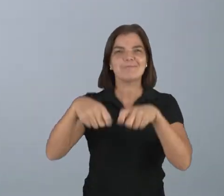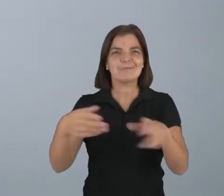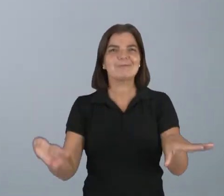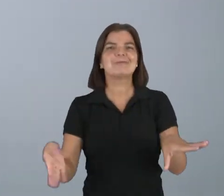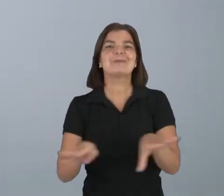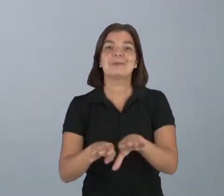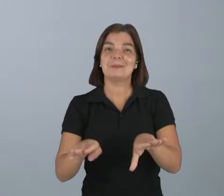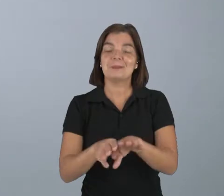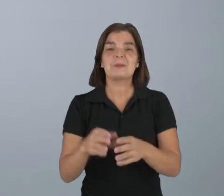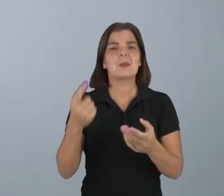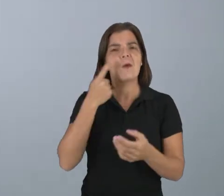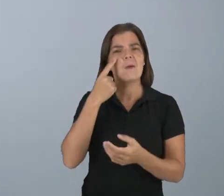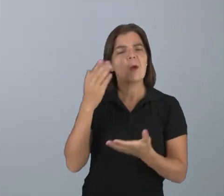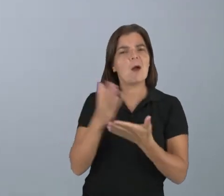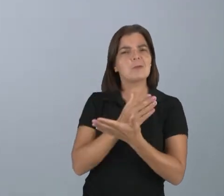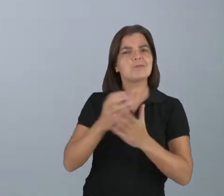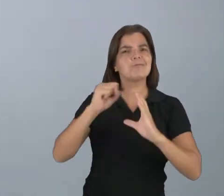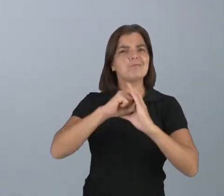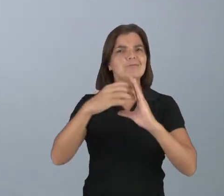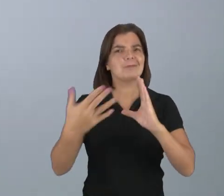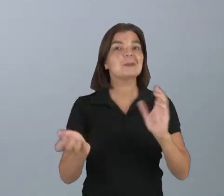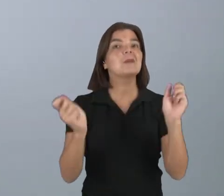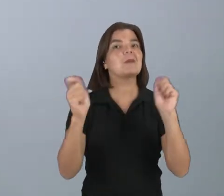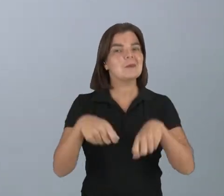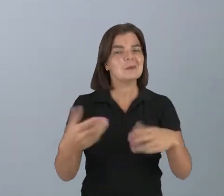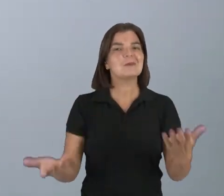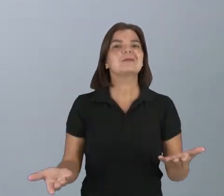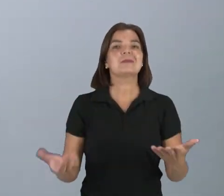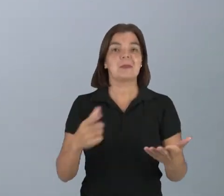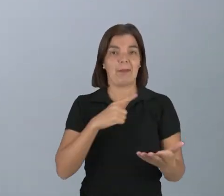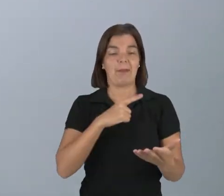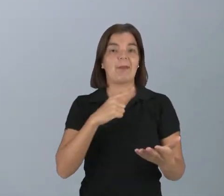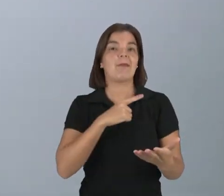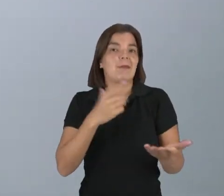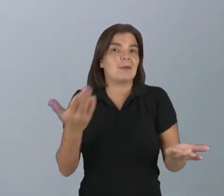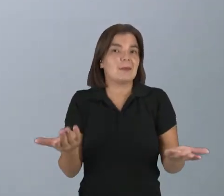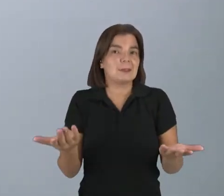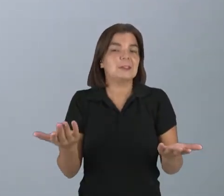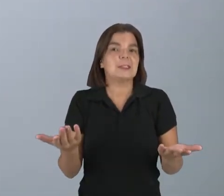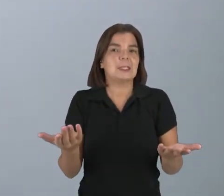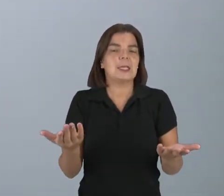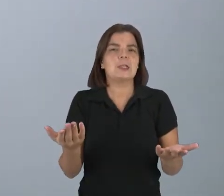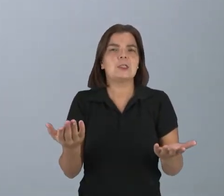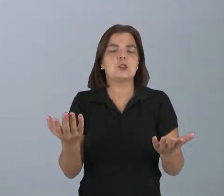vamos ver então algumas dessas características que permitem termos uma